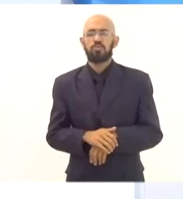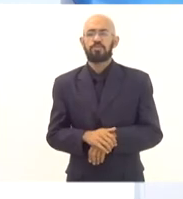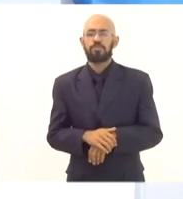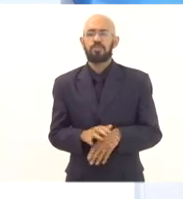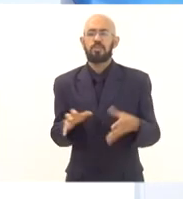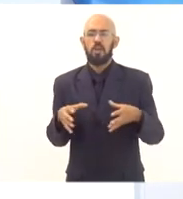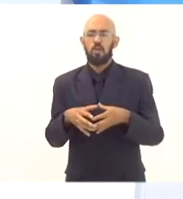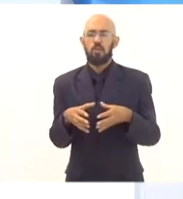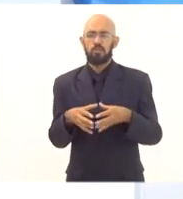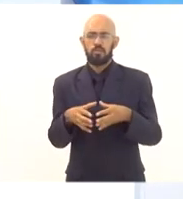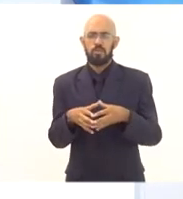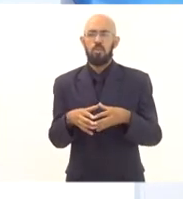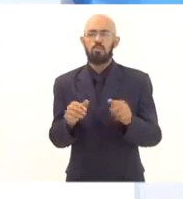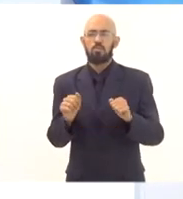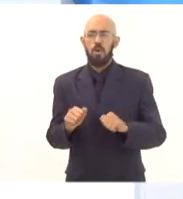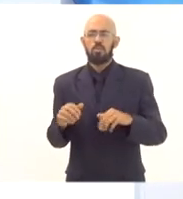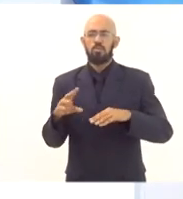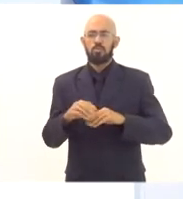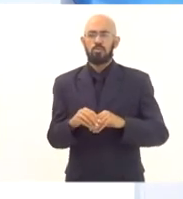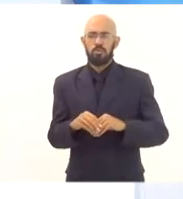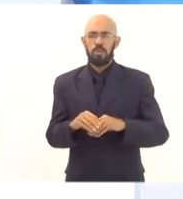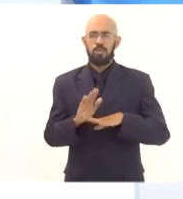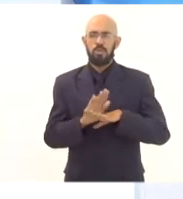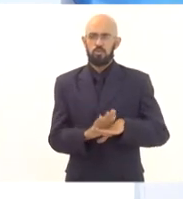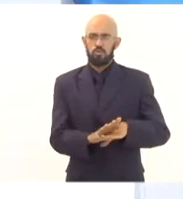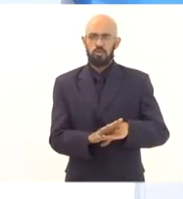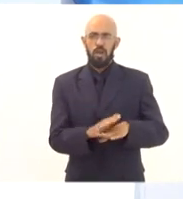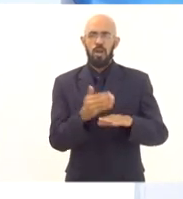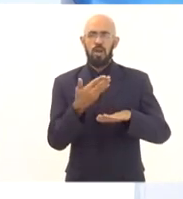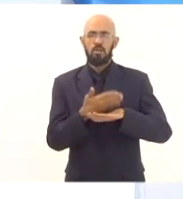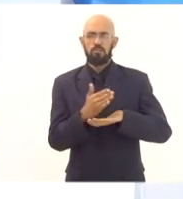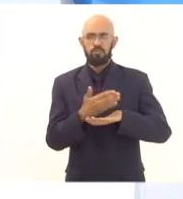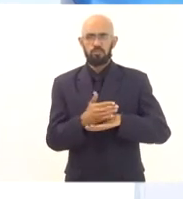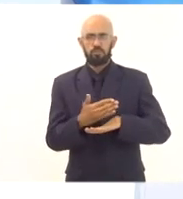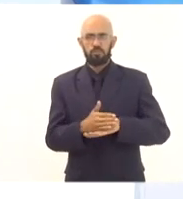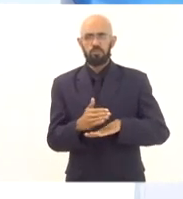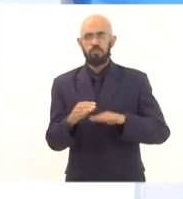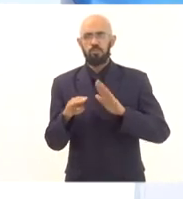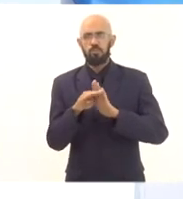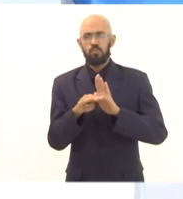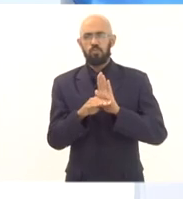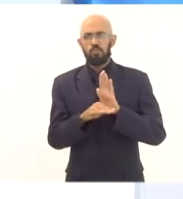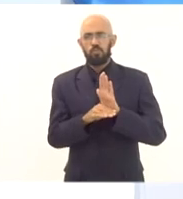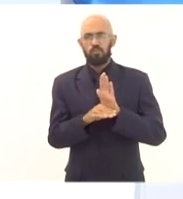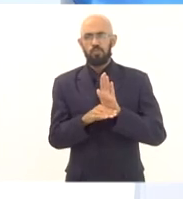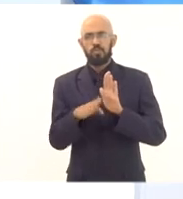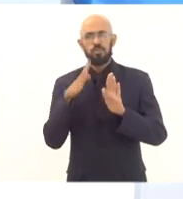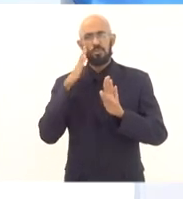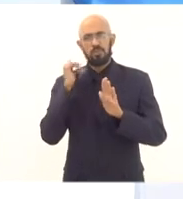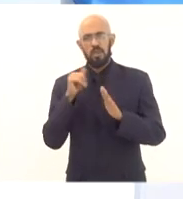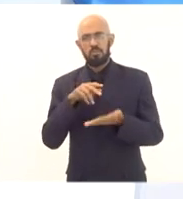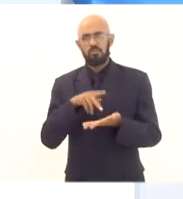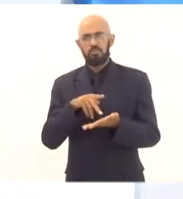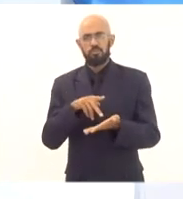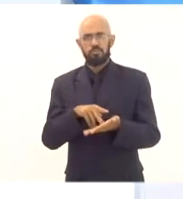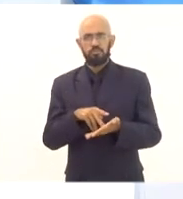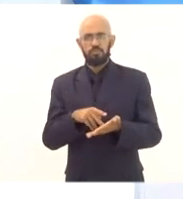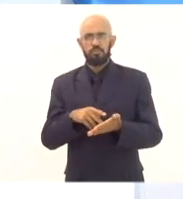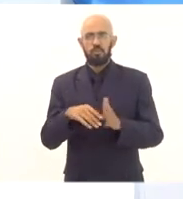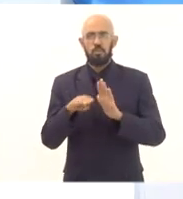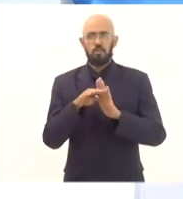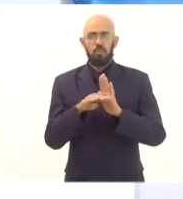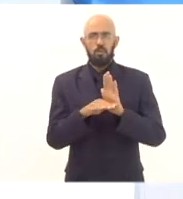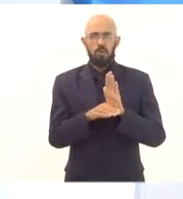essa comissão tem muito acrescentar e ajudar a execução do programa é nós sabemos de fato que um programa complexo com várias